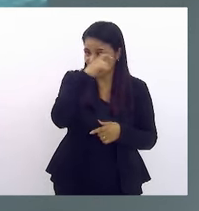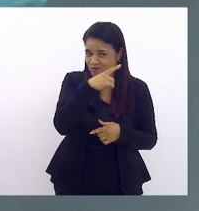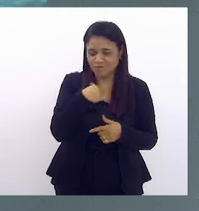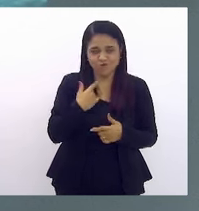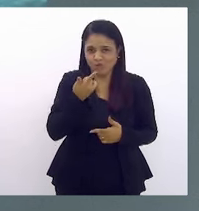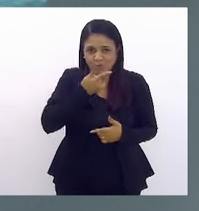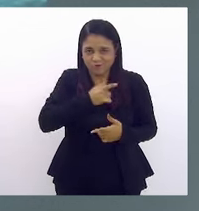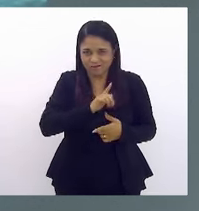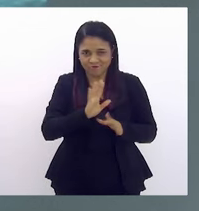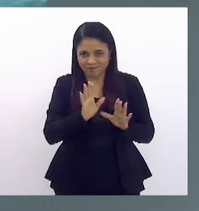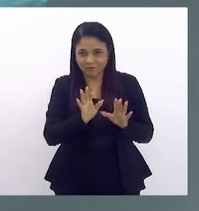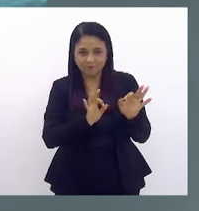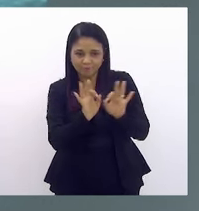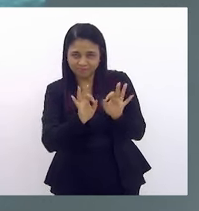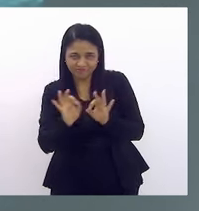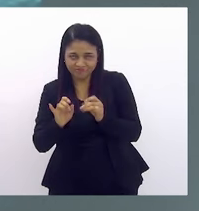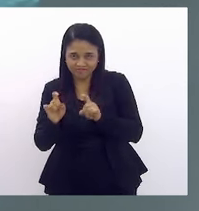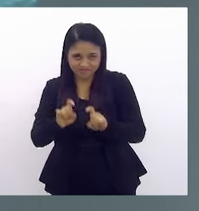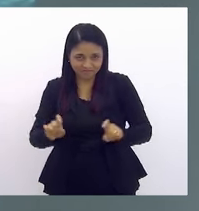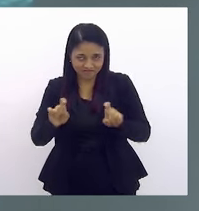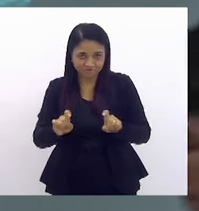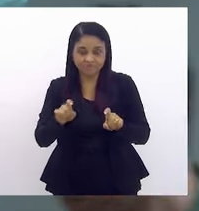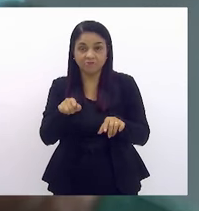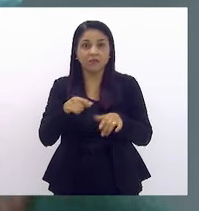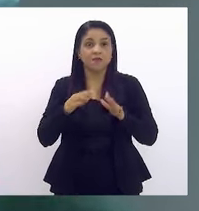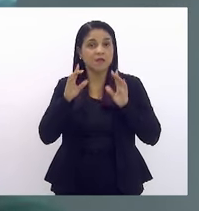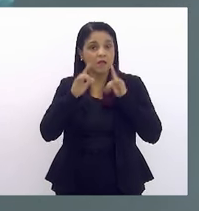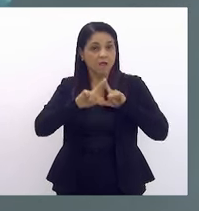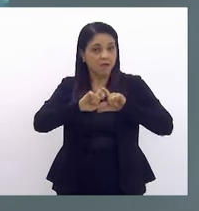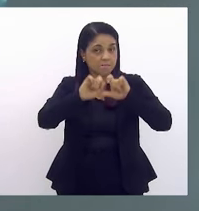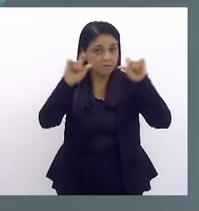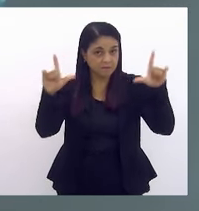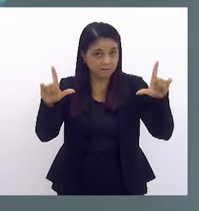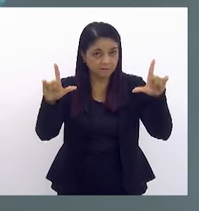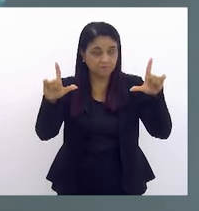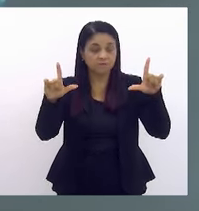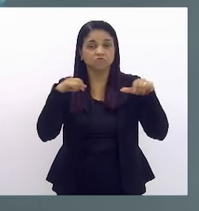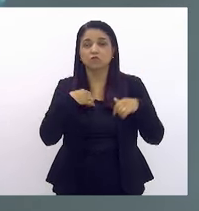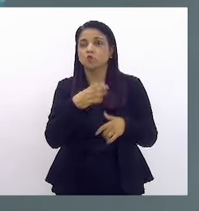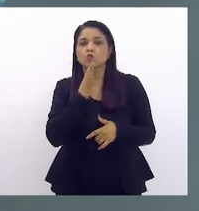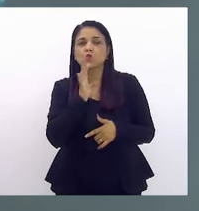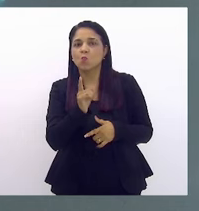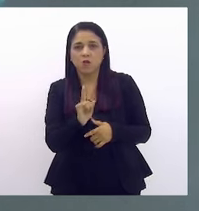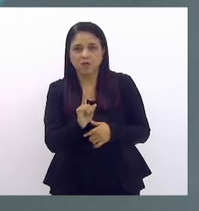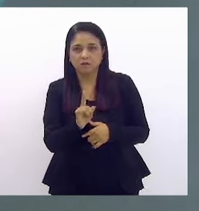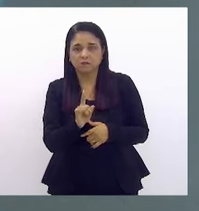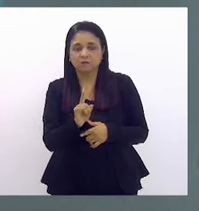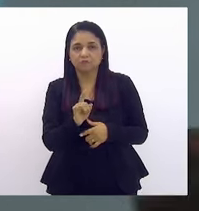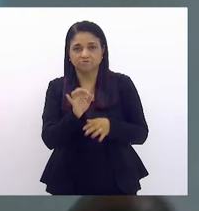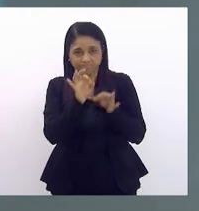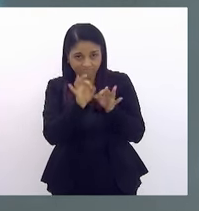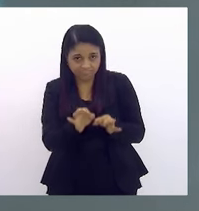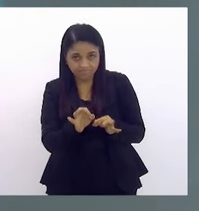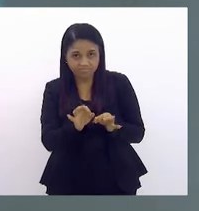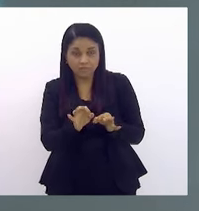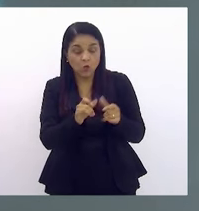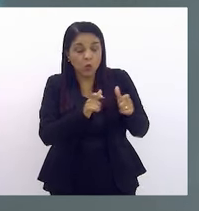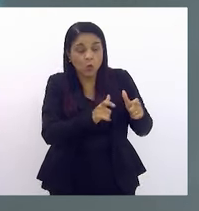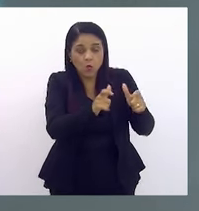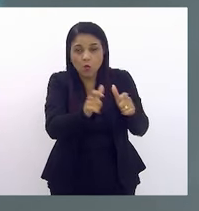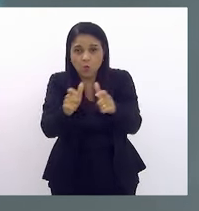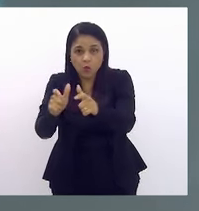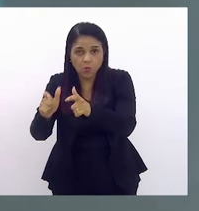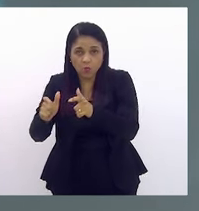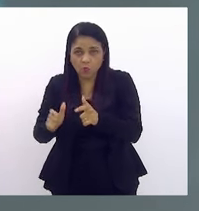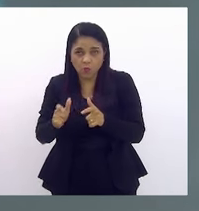isso. Essa é uma apresentação que eu estou fazendo, gente, para quem não conhece exatamente todos os locais. Tá? Não